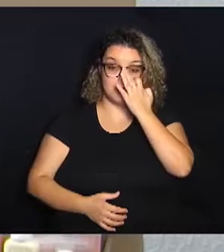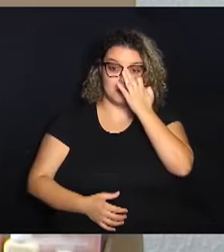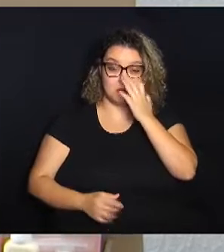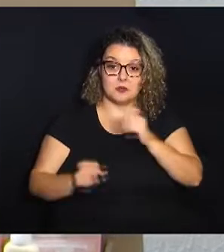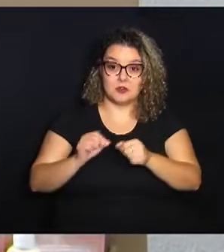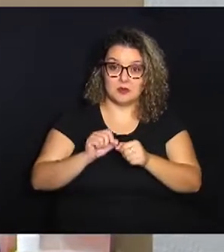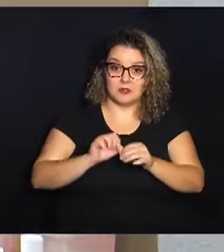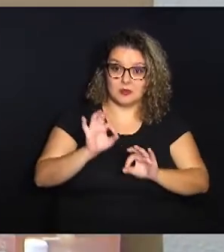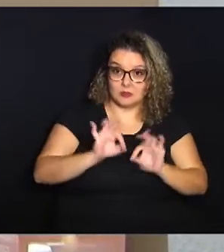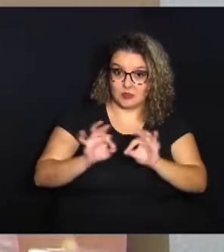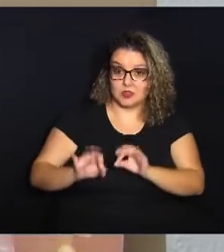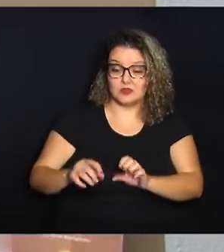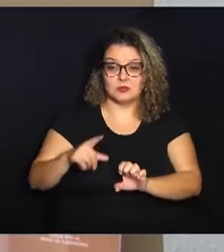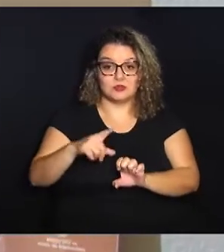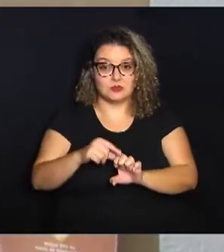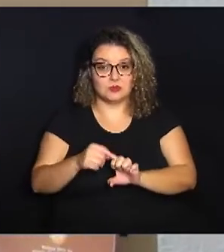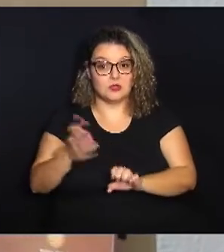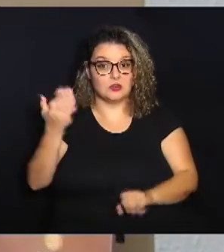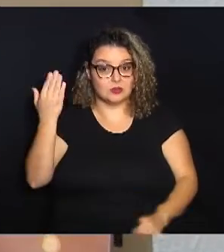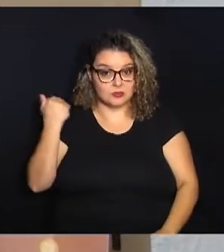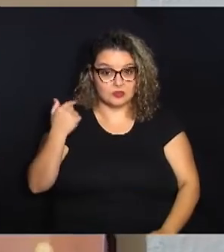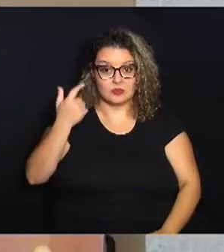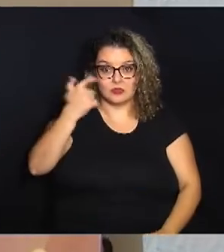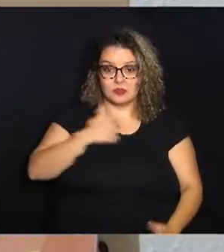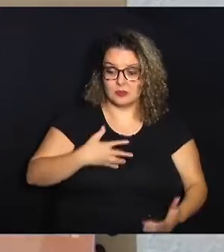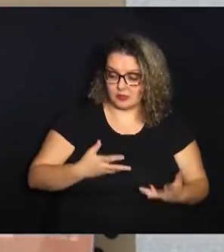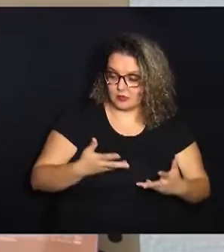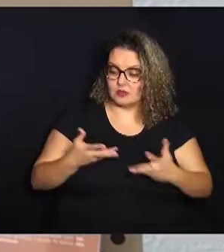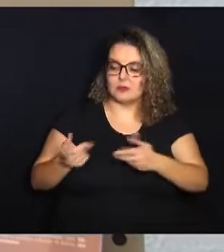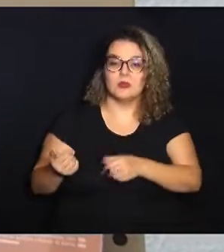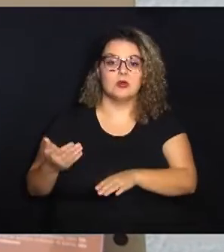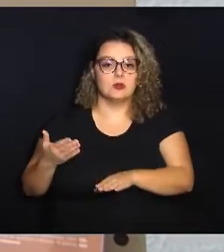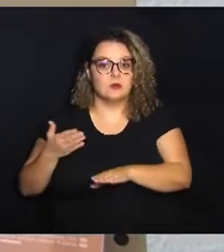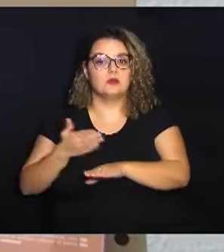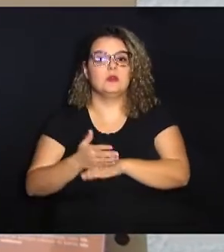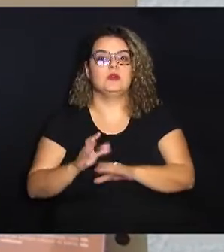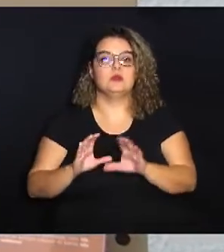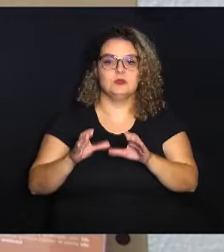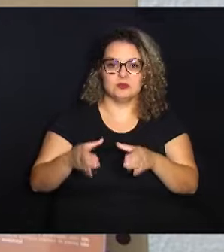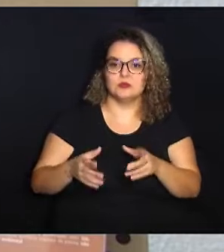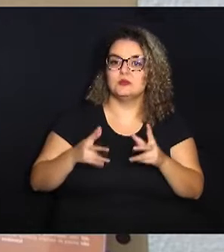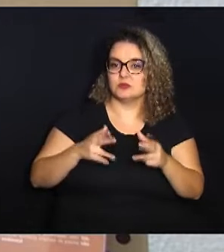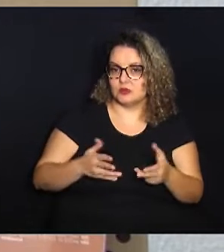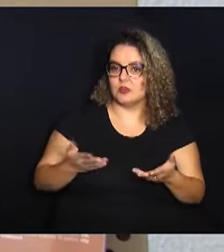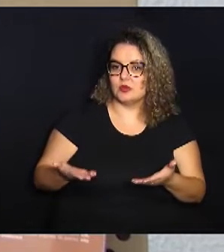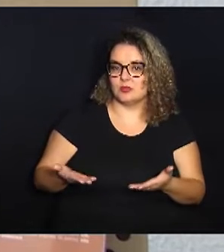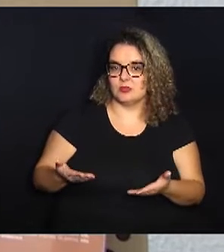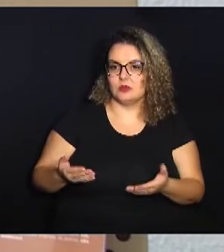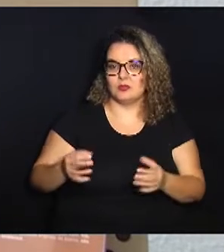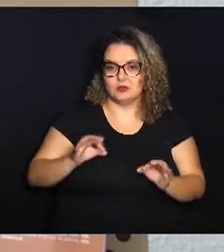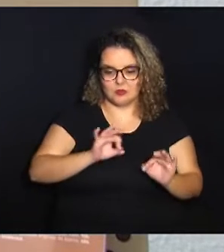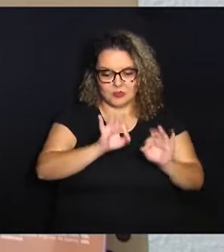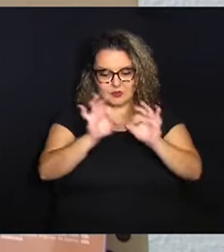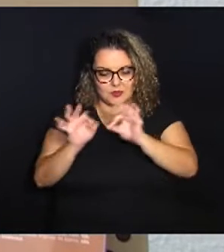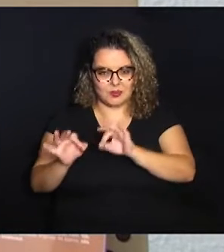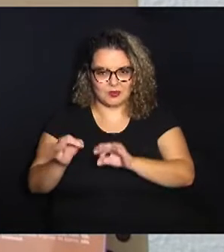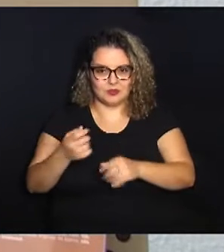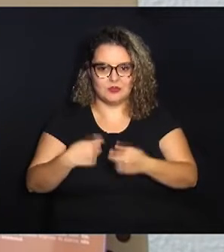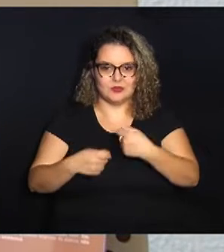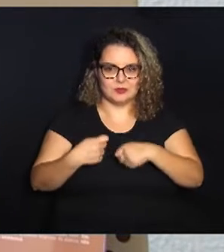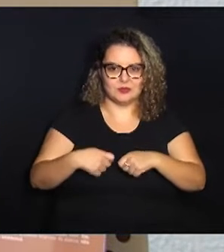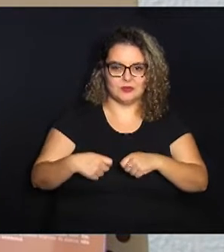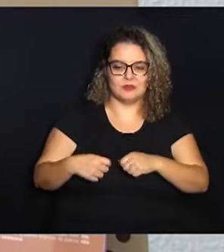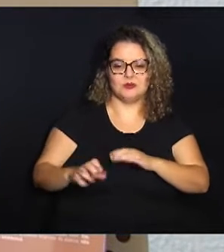de empreendedorismo. E na época eu fui convidado para participar dessa equipe como um monitor de negócios.